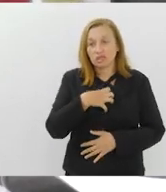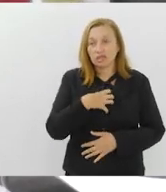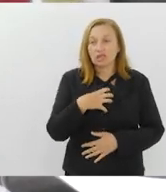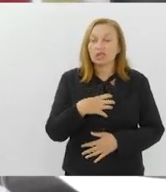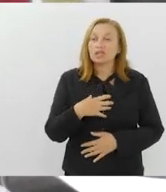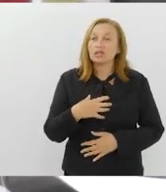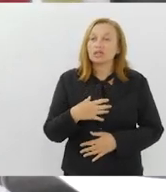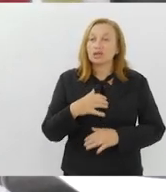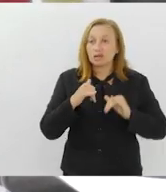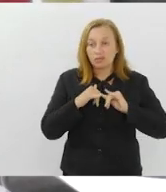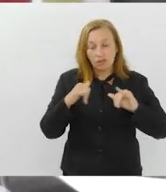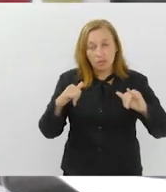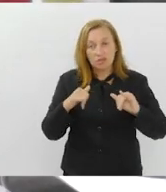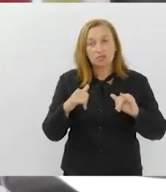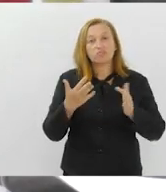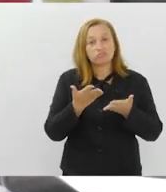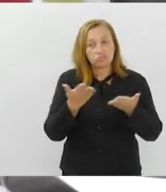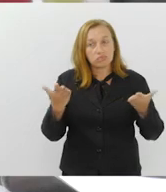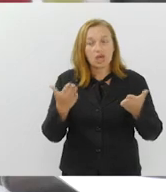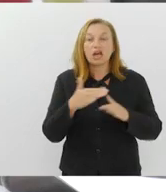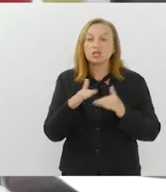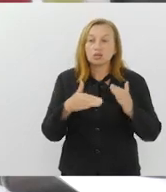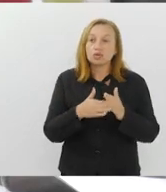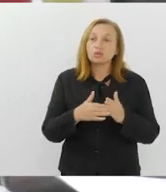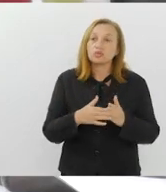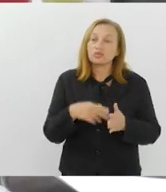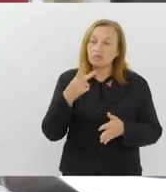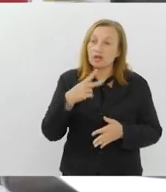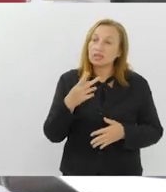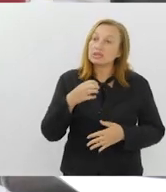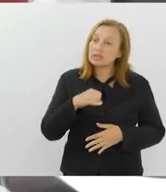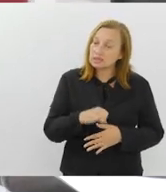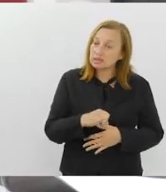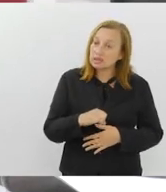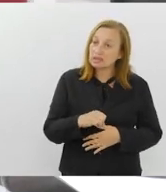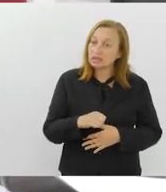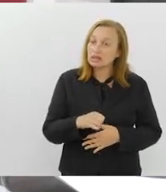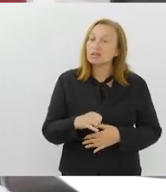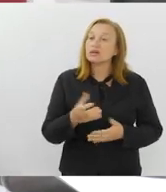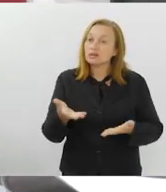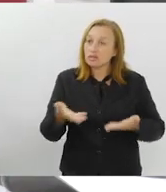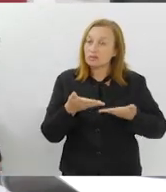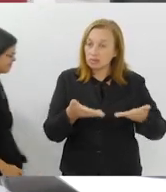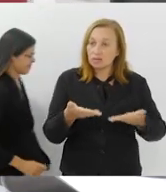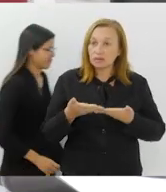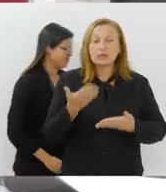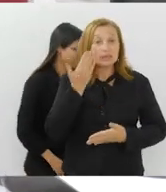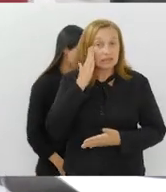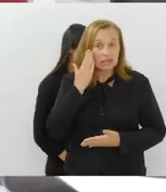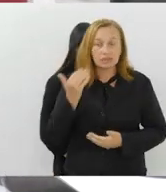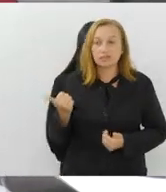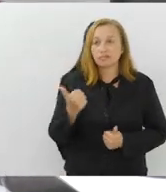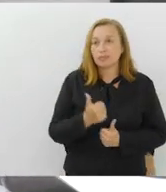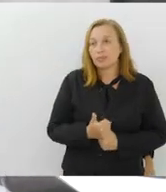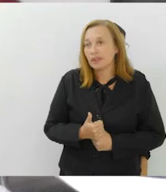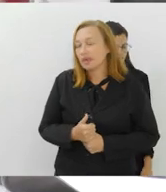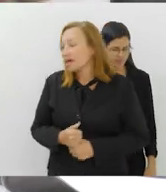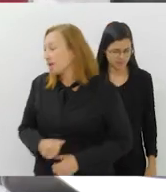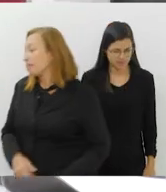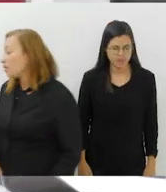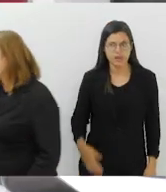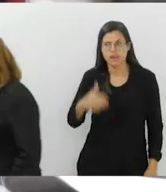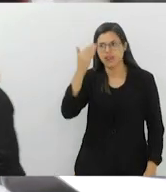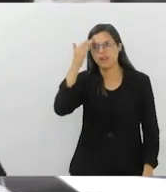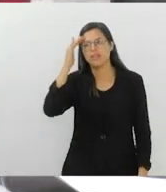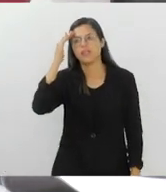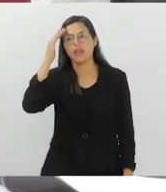levar esta mensagem a todos eles, dizendo, caso haja, de fato, uma convocação, entenda que é para o bem, e